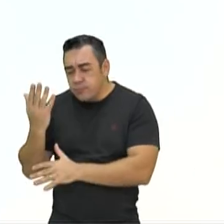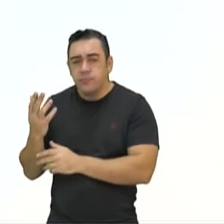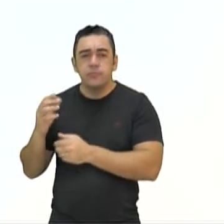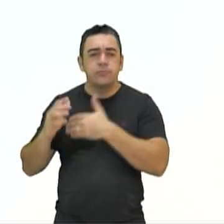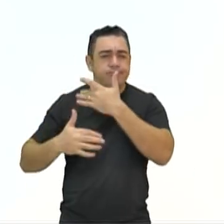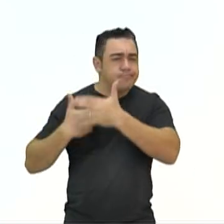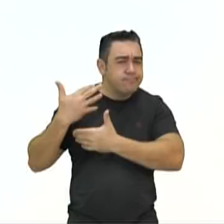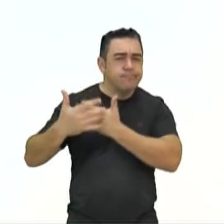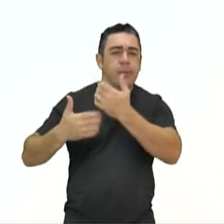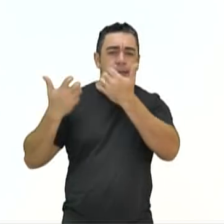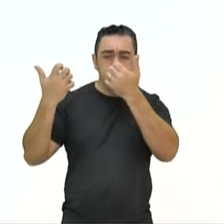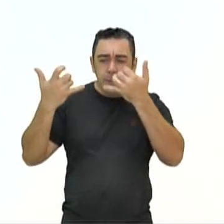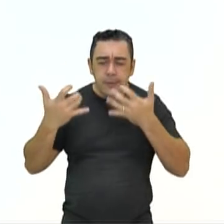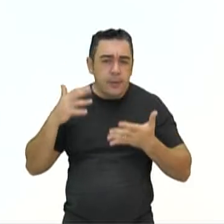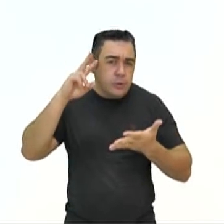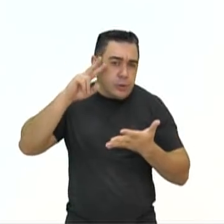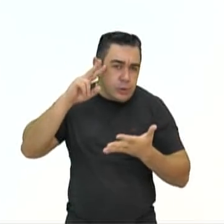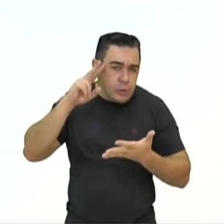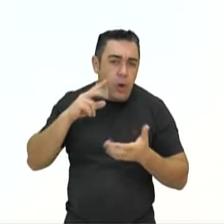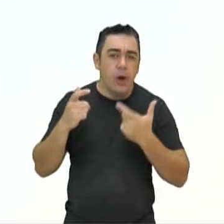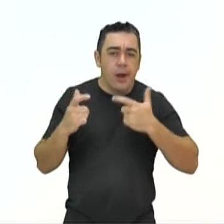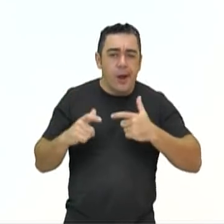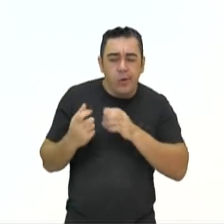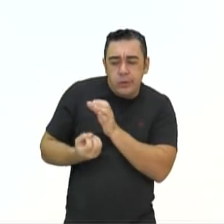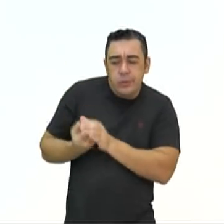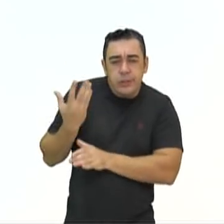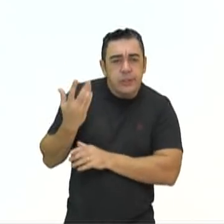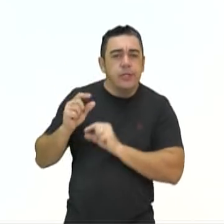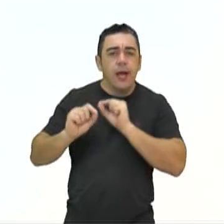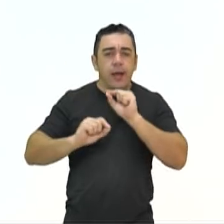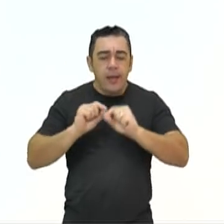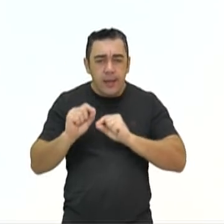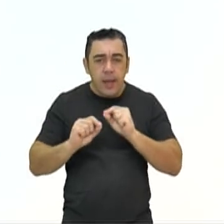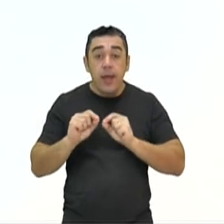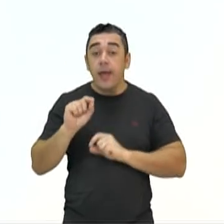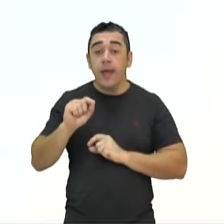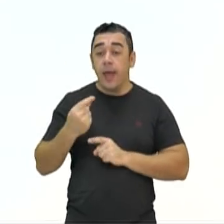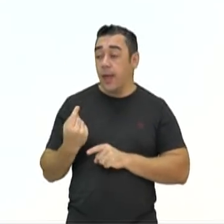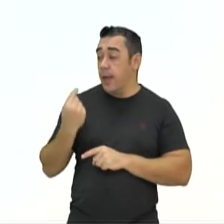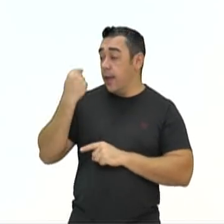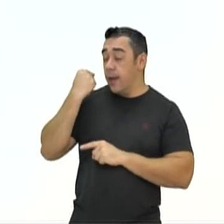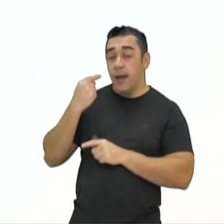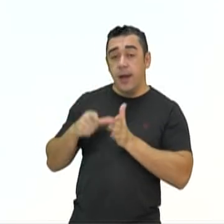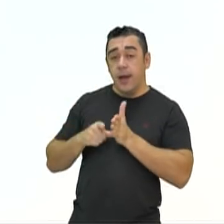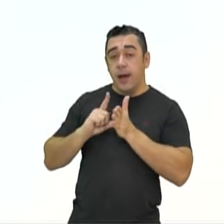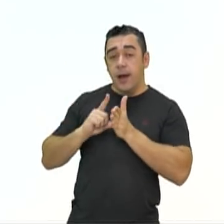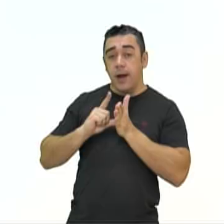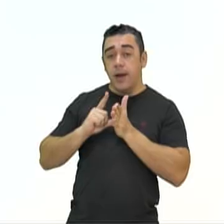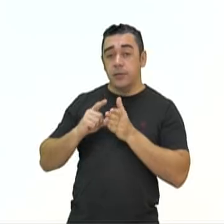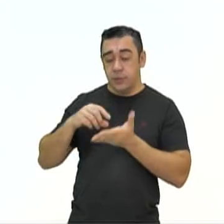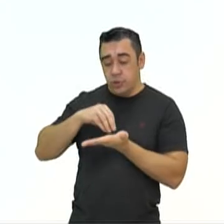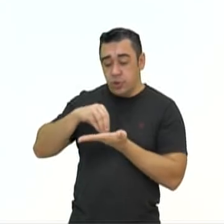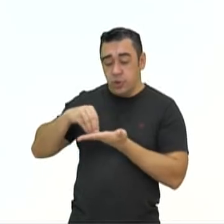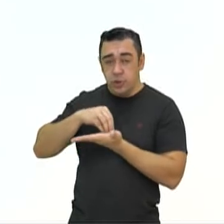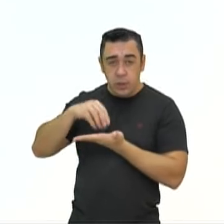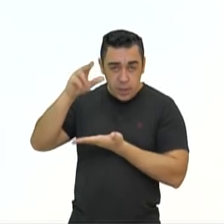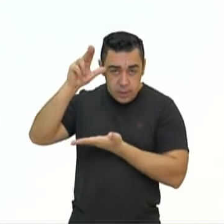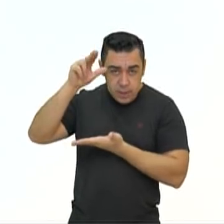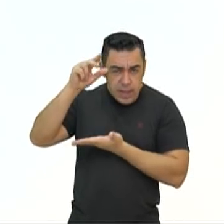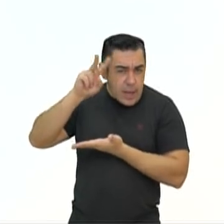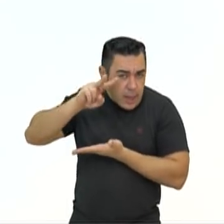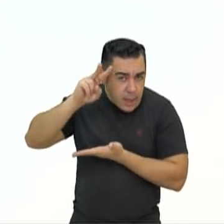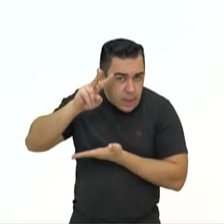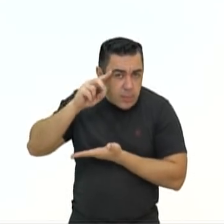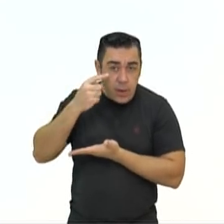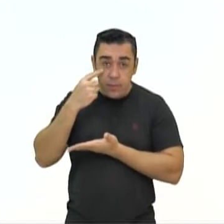como começou, de qual jogo que ele veio, qual que foi o pai do xadrez ali, né? O jogo que teve início. Lembra que a gente falou? Vimos